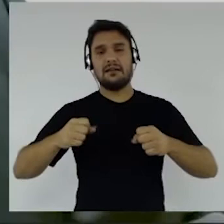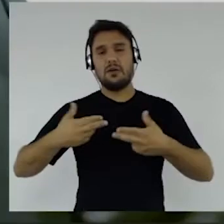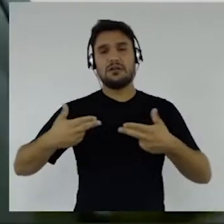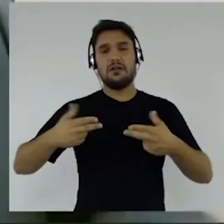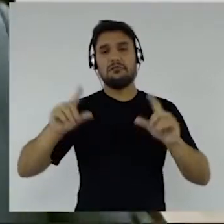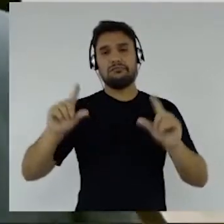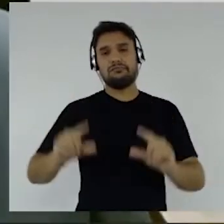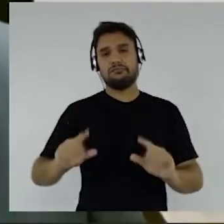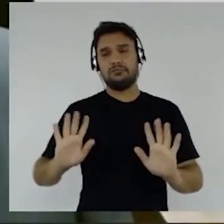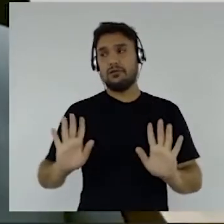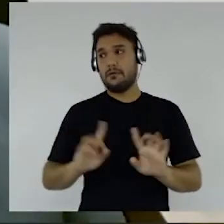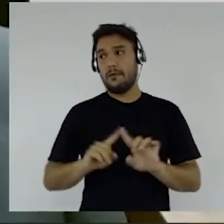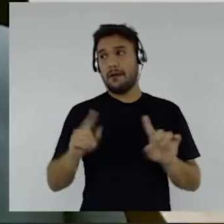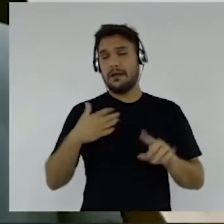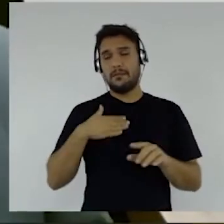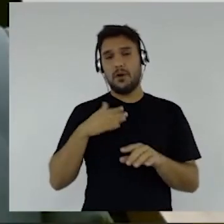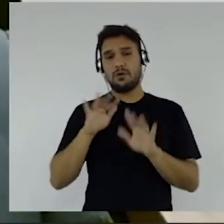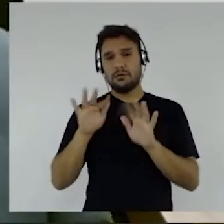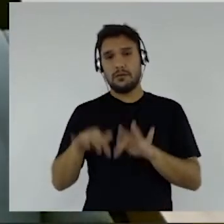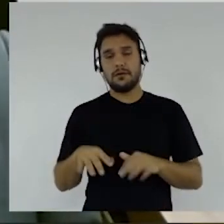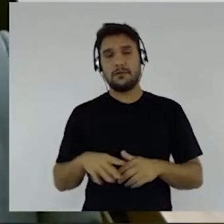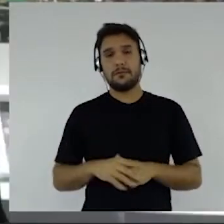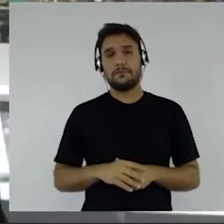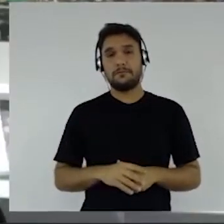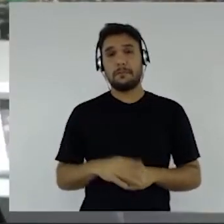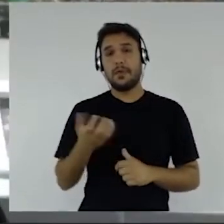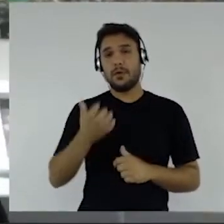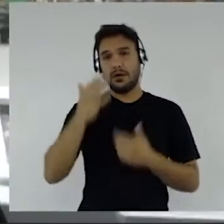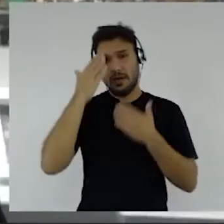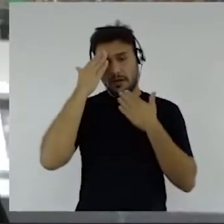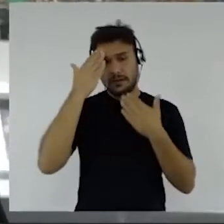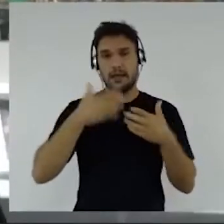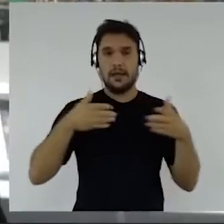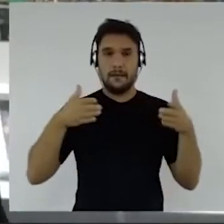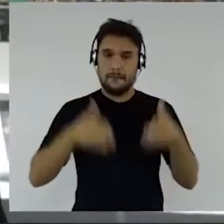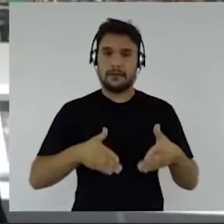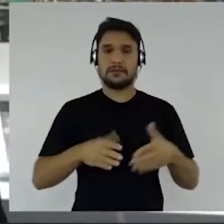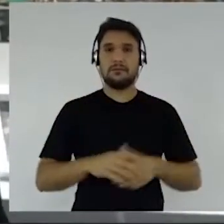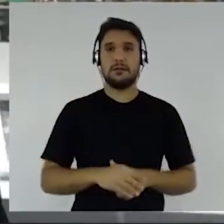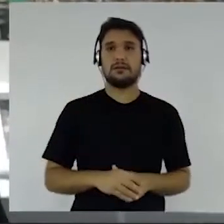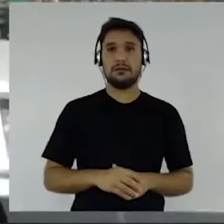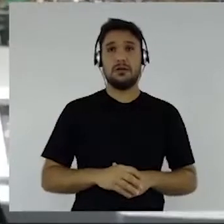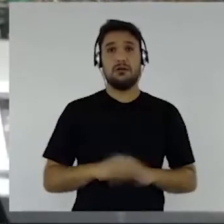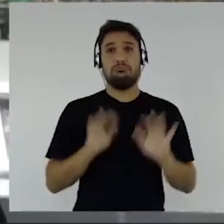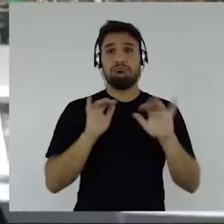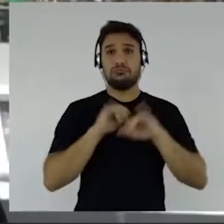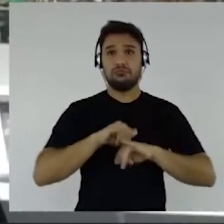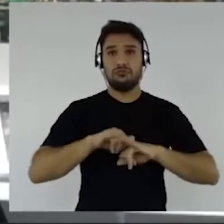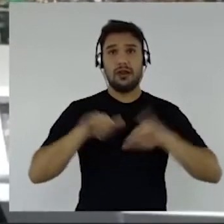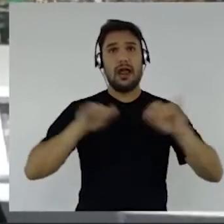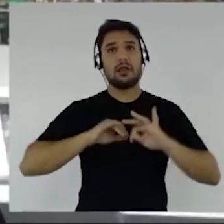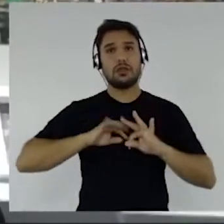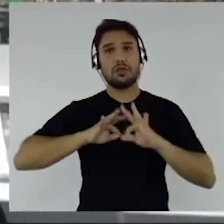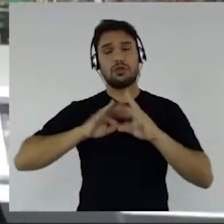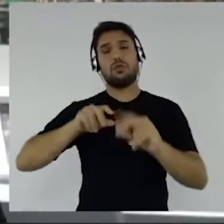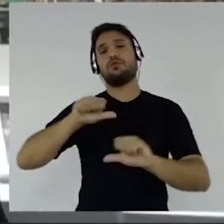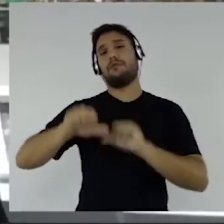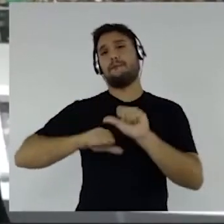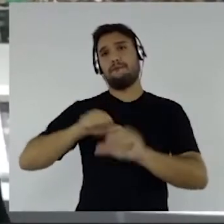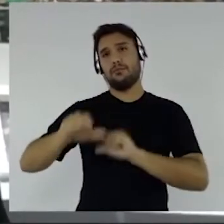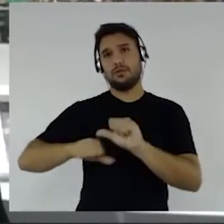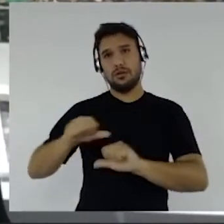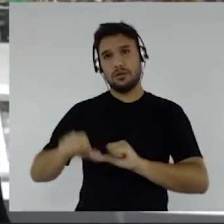professor. Esse é o meu encerramento, tá? Queria agradecer a participação, dizer que de todas as mudanças que foram